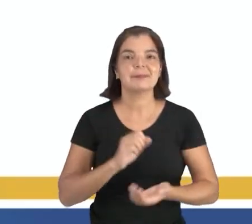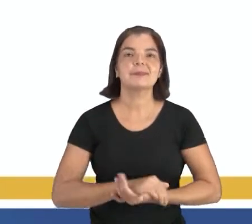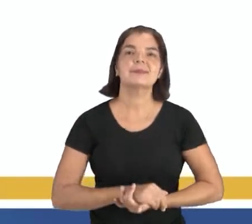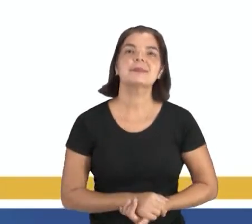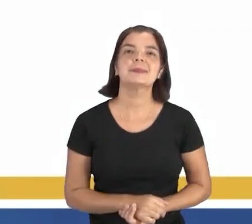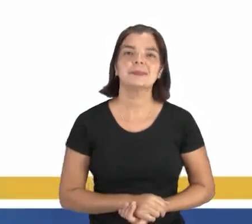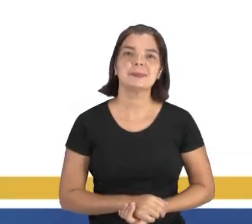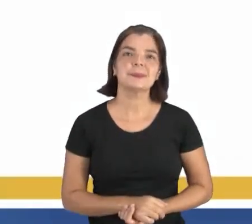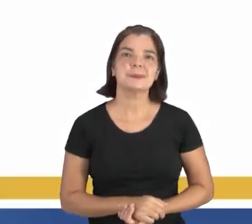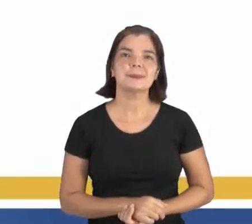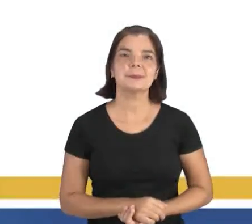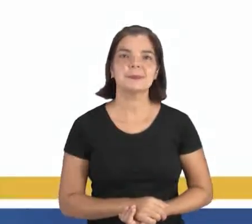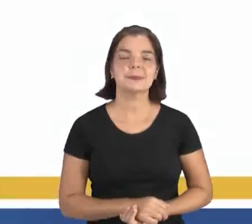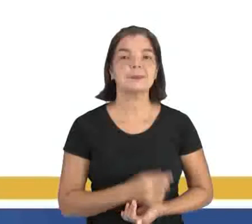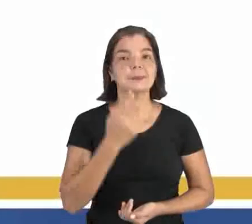lá.